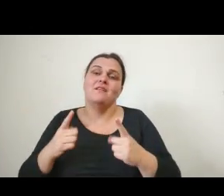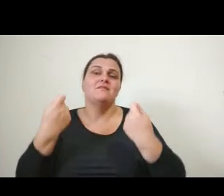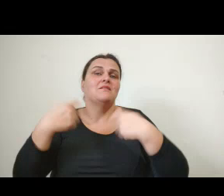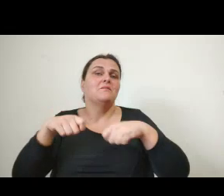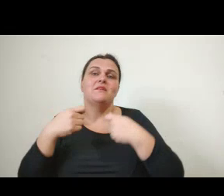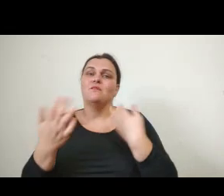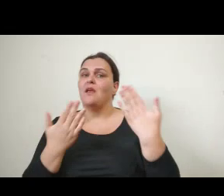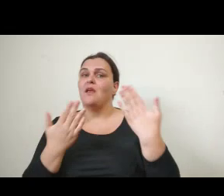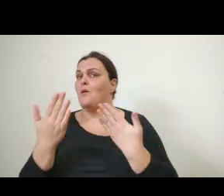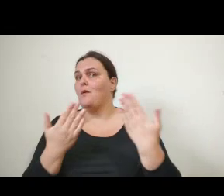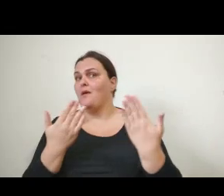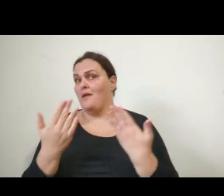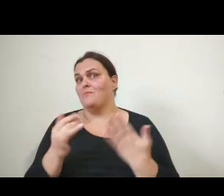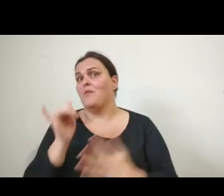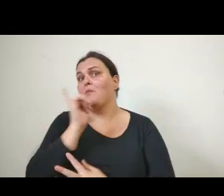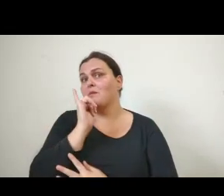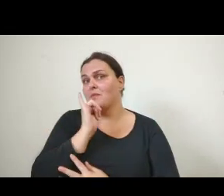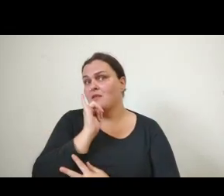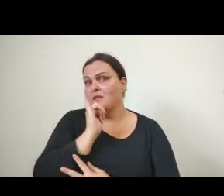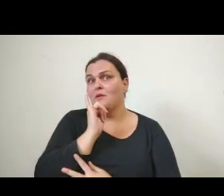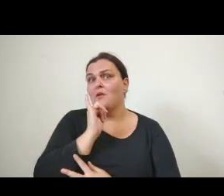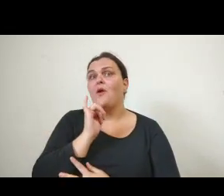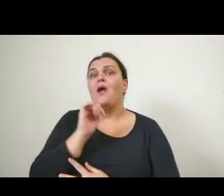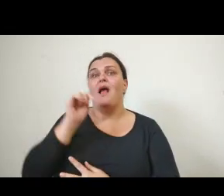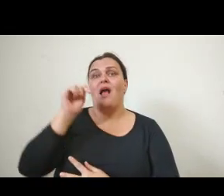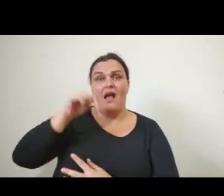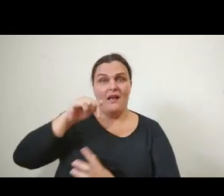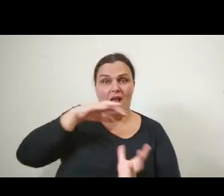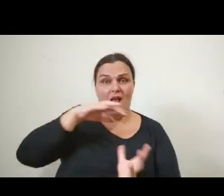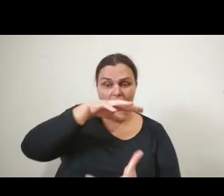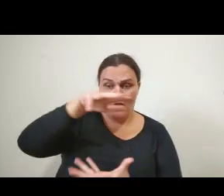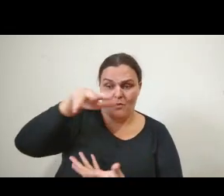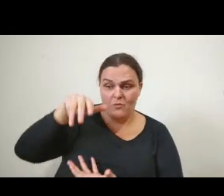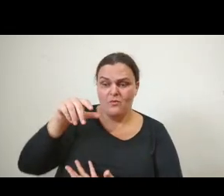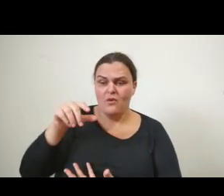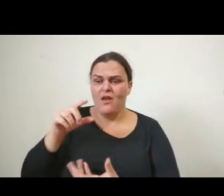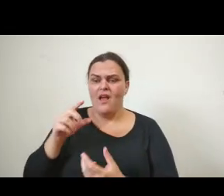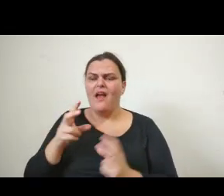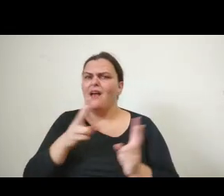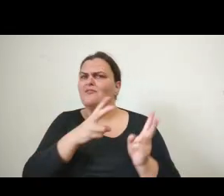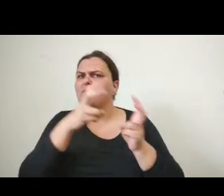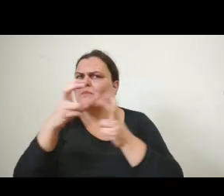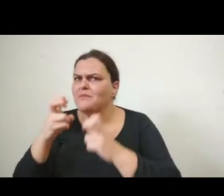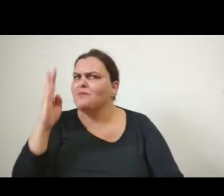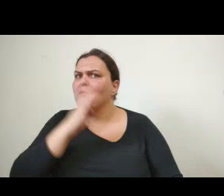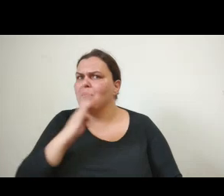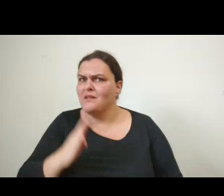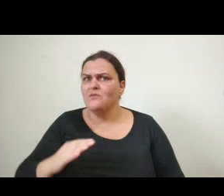né, do aumento da poluição emitida também pelo Brasil.